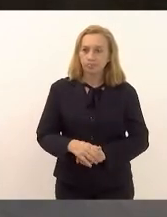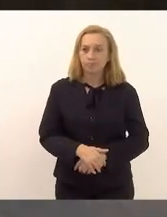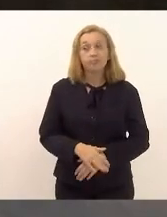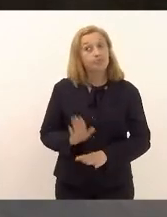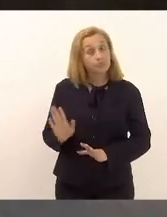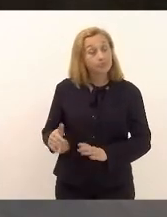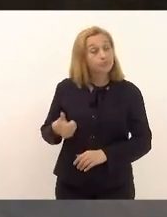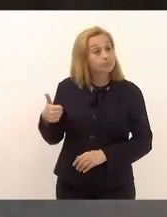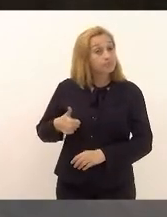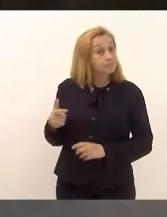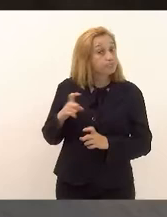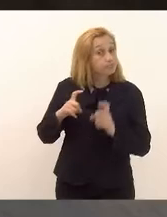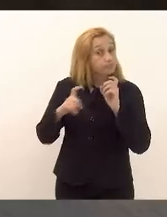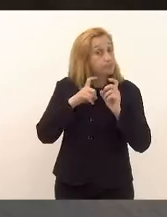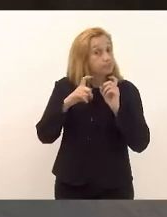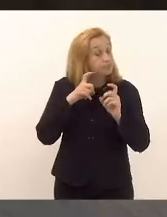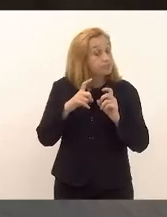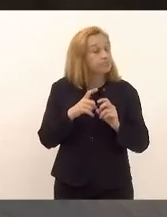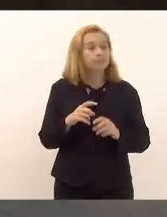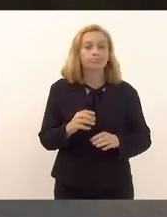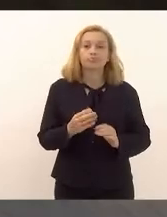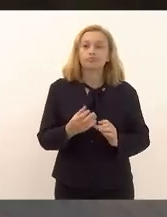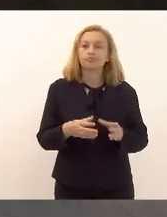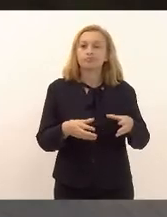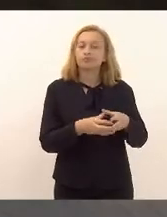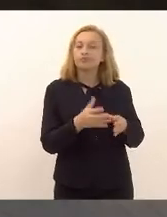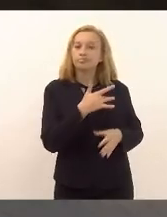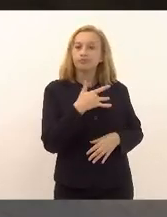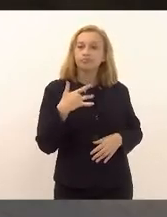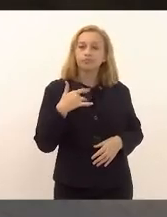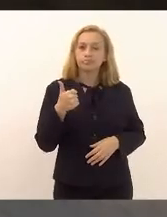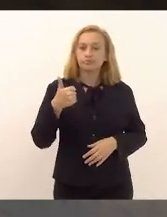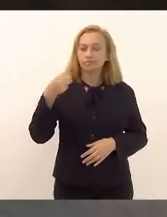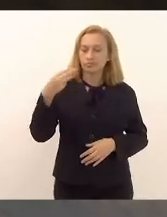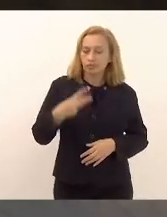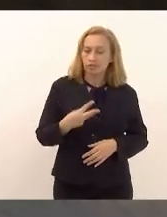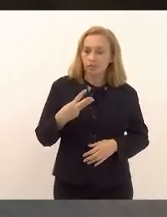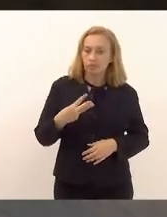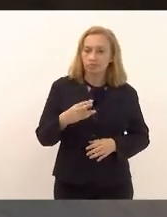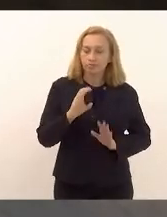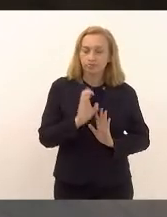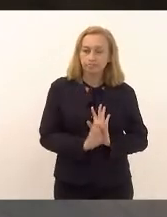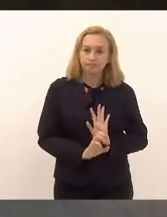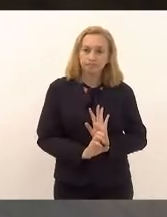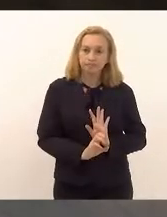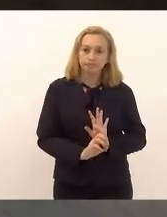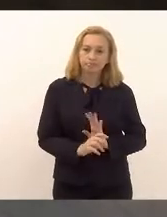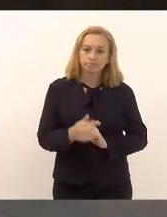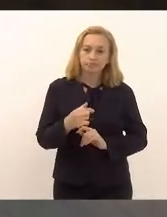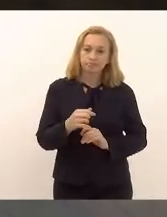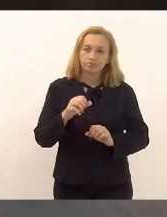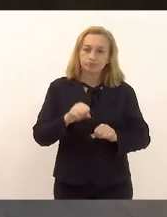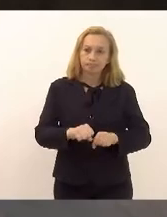em primeira discussão. A Comissão de Saúde fez 3 emendas e o plenário